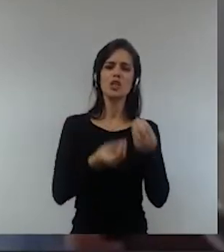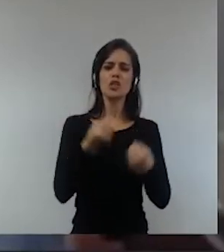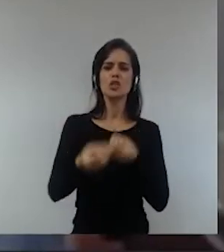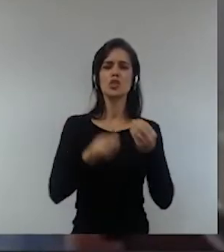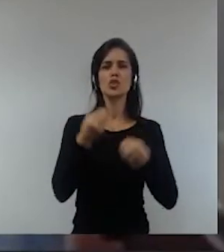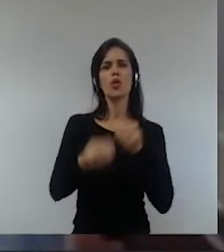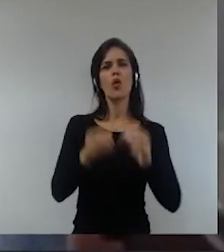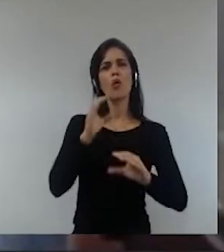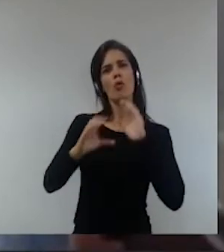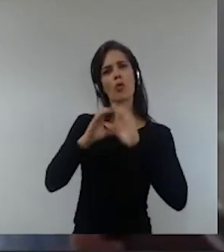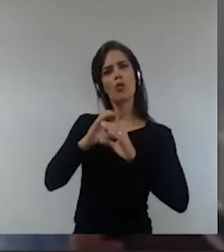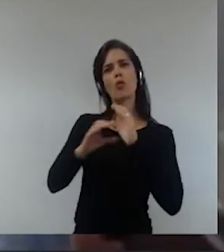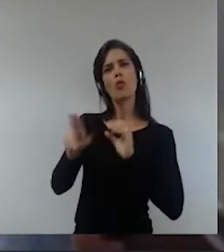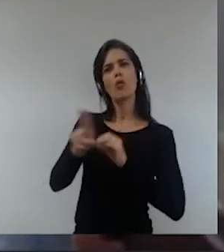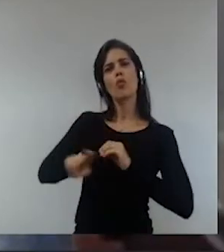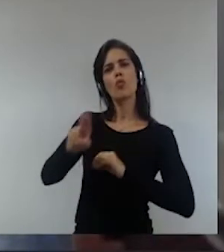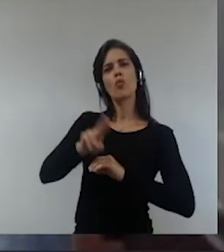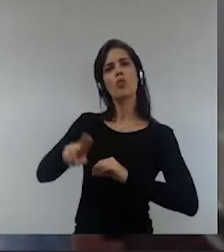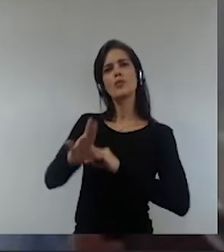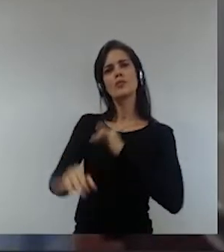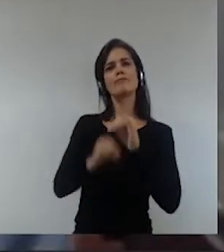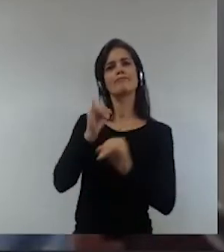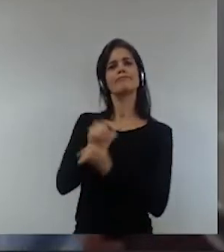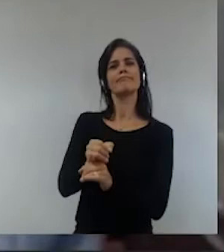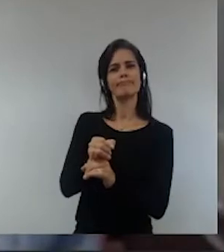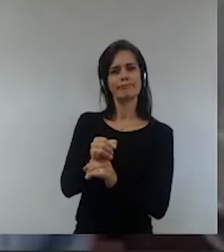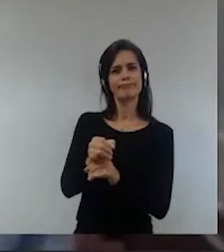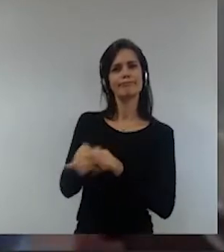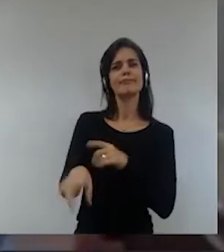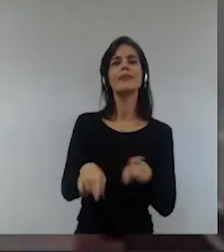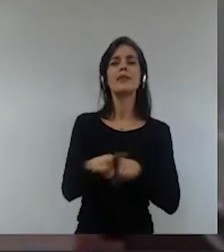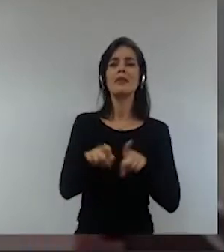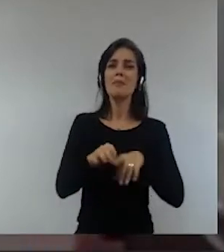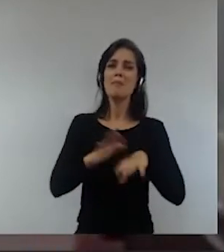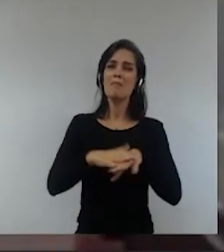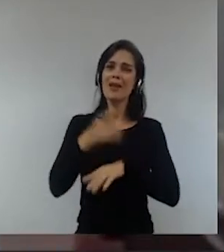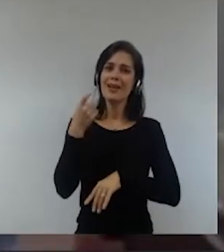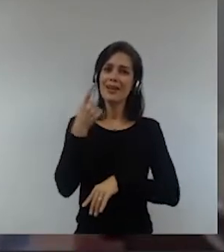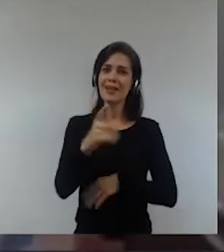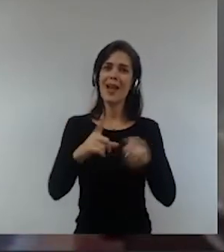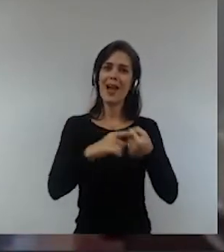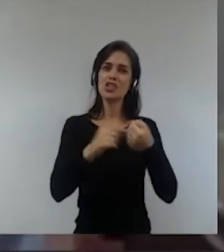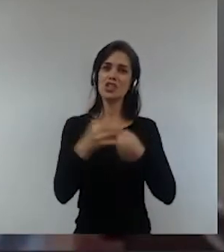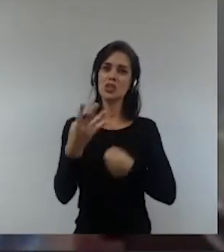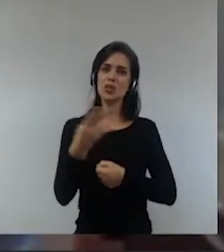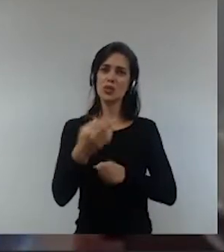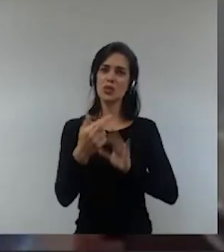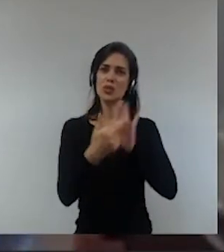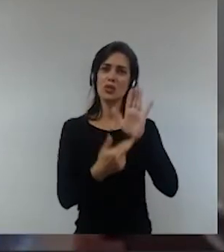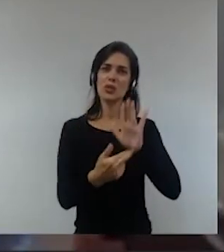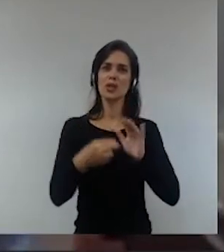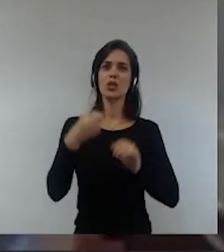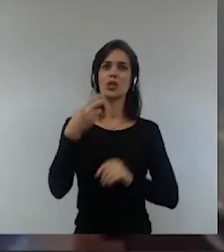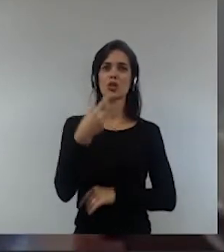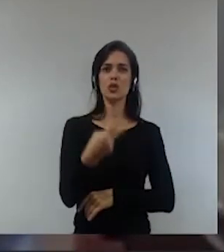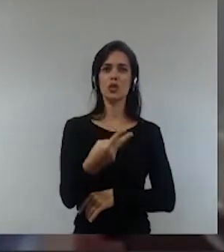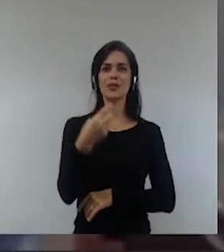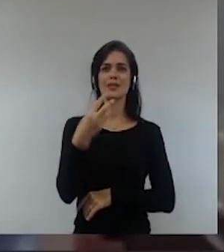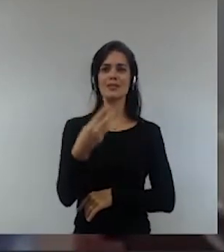de comunicação por meios eletrônicos. E o mais interessante é que o artigo 4º da Resolução